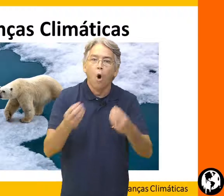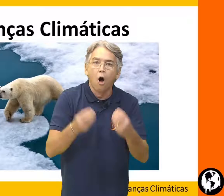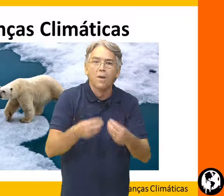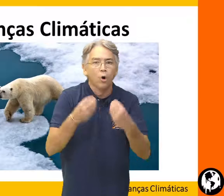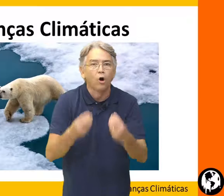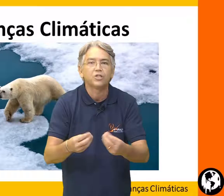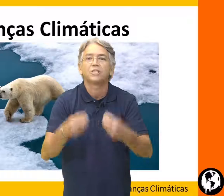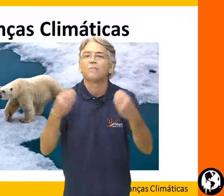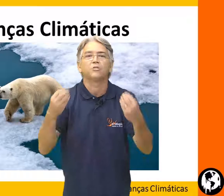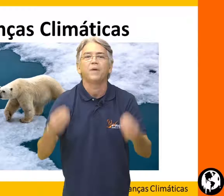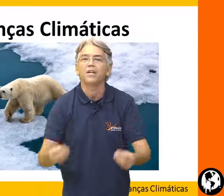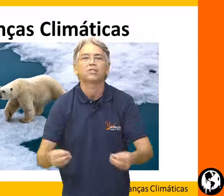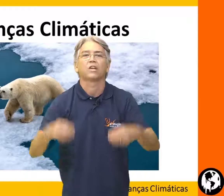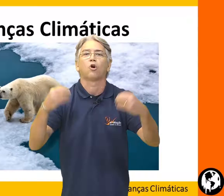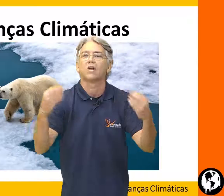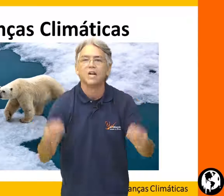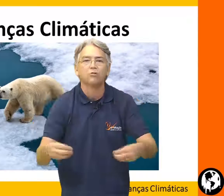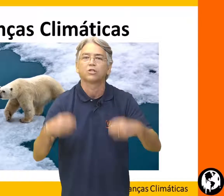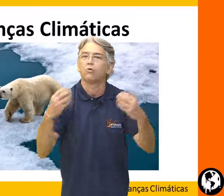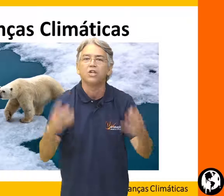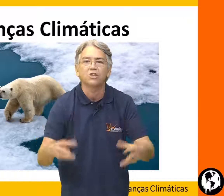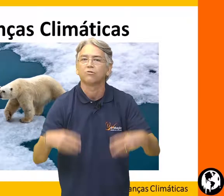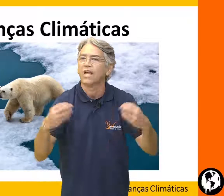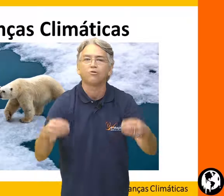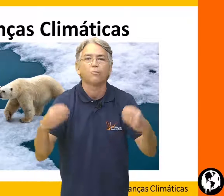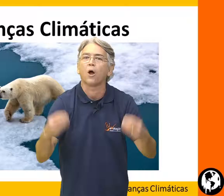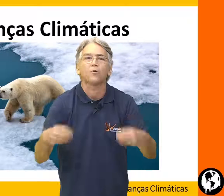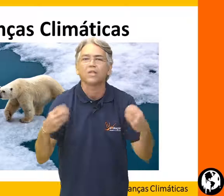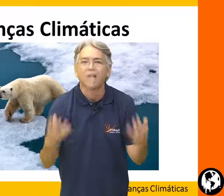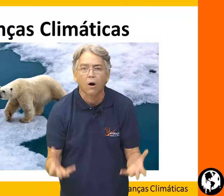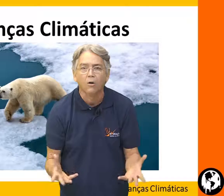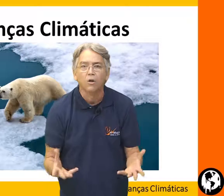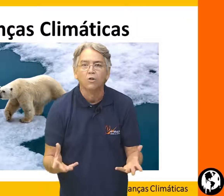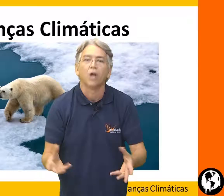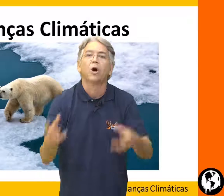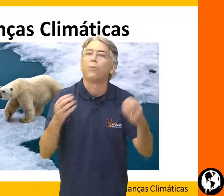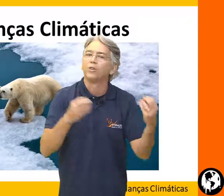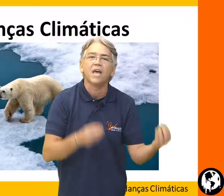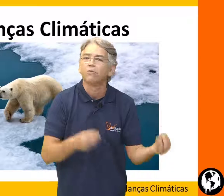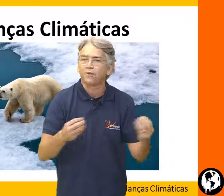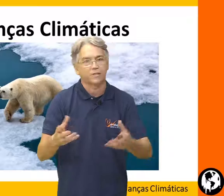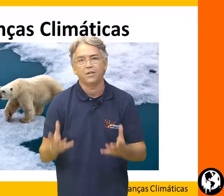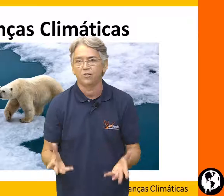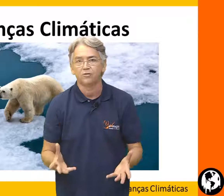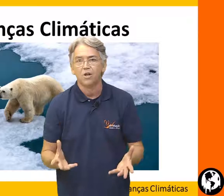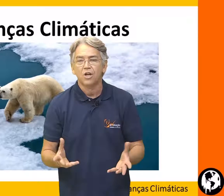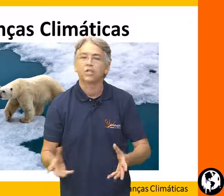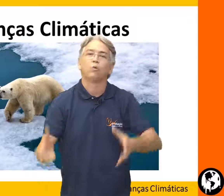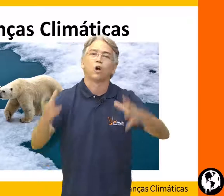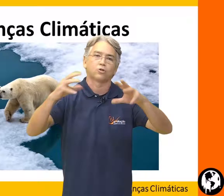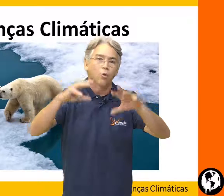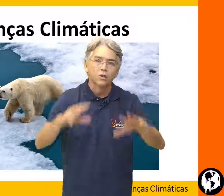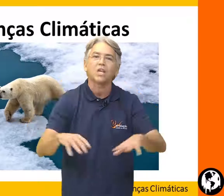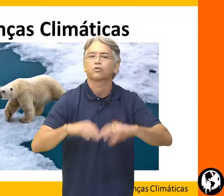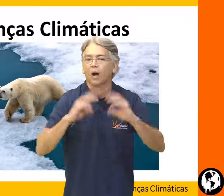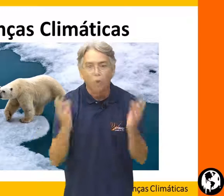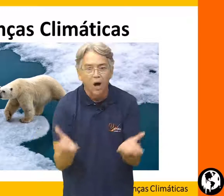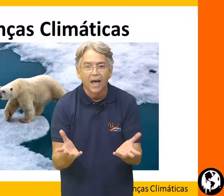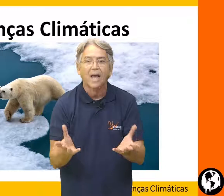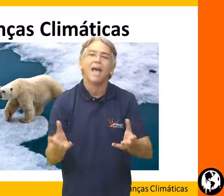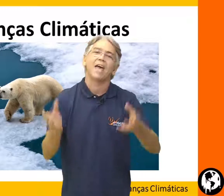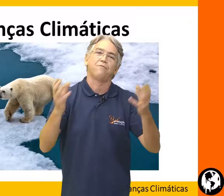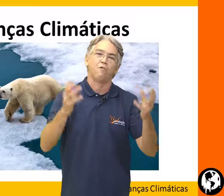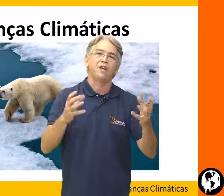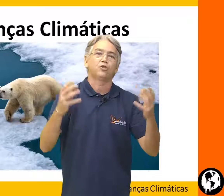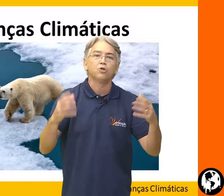O homem hoje simplesmente está jogando o seu lixo dentro do próprio quintal. Nós não podemos fazer isso. Então, o nosso contexto